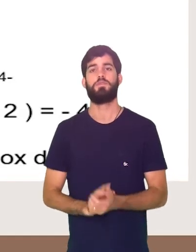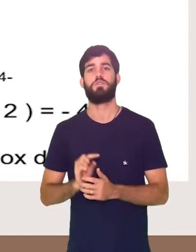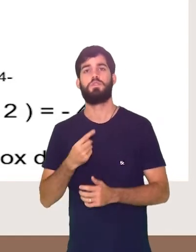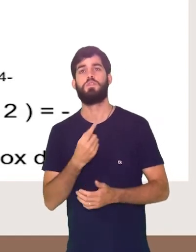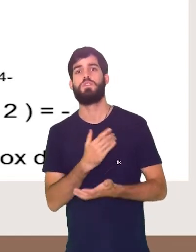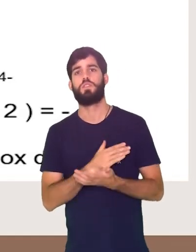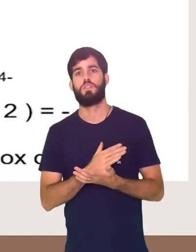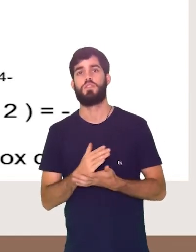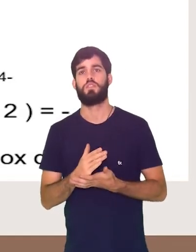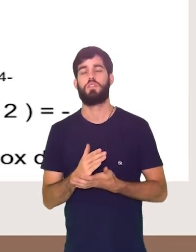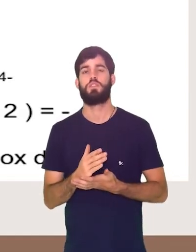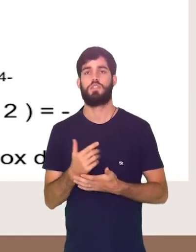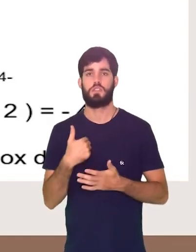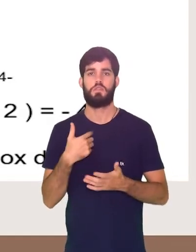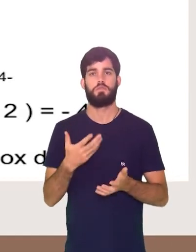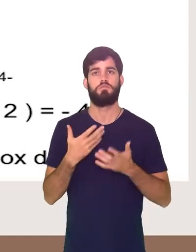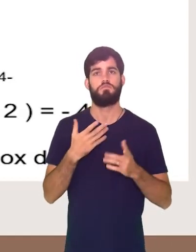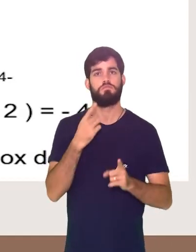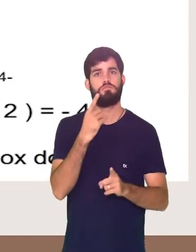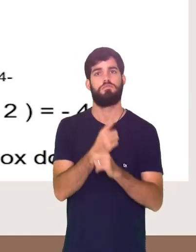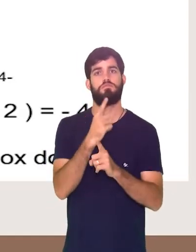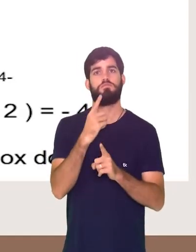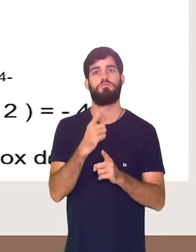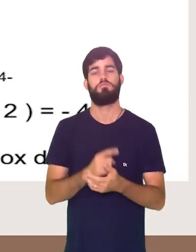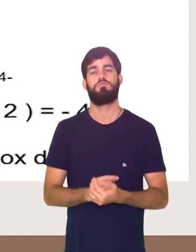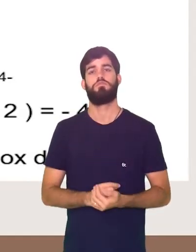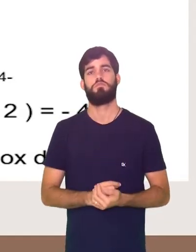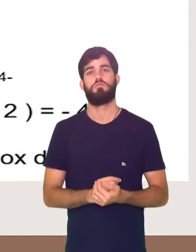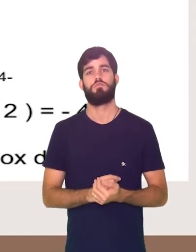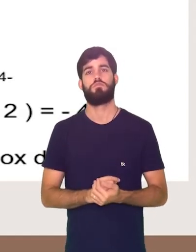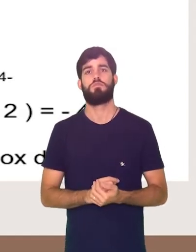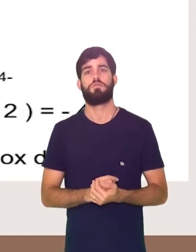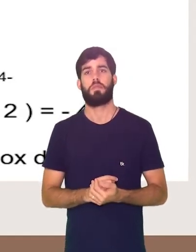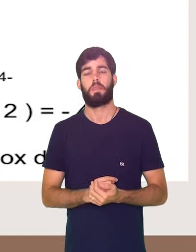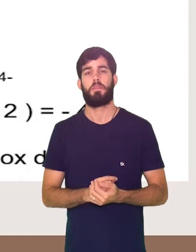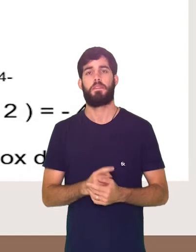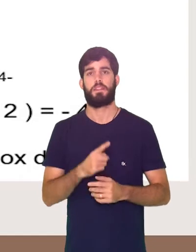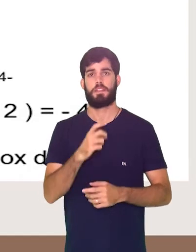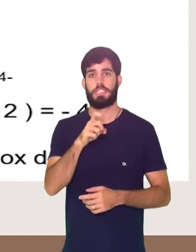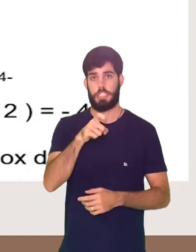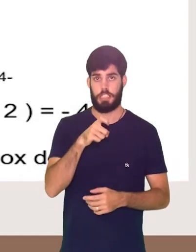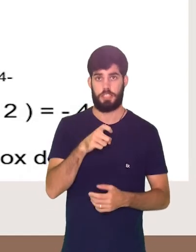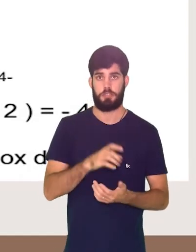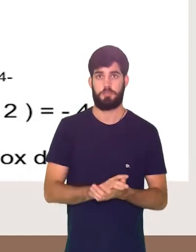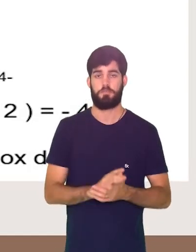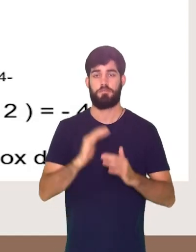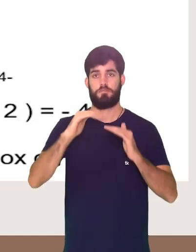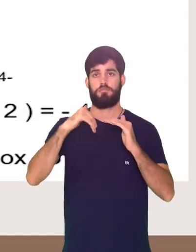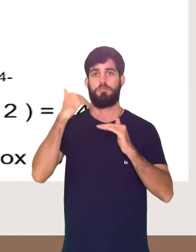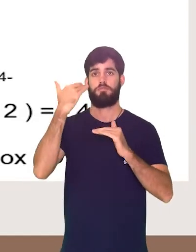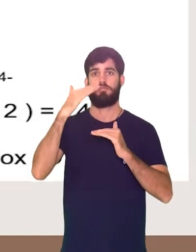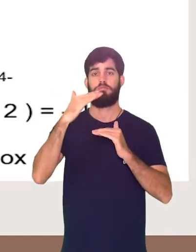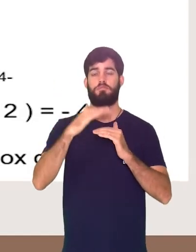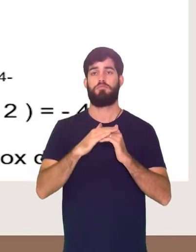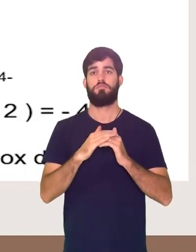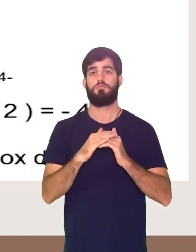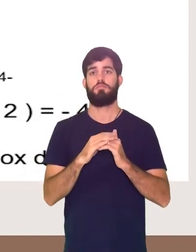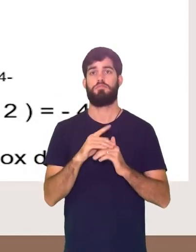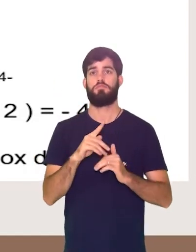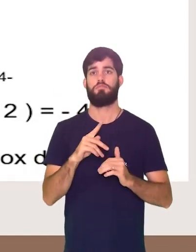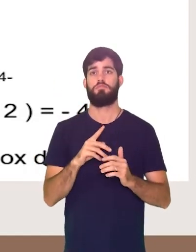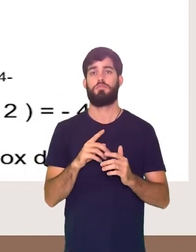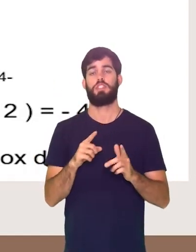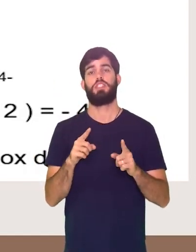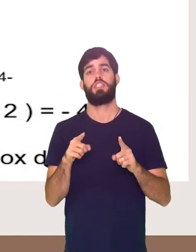descobrir qual é o NOx do fósforo. X. Então vamos colocar X em cima do P e -2